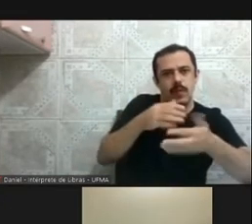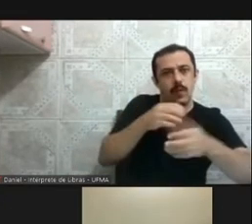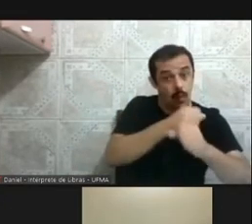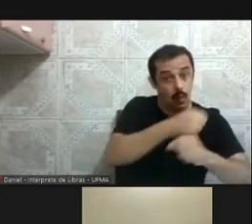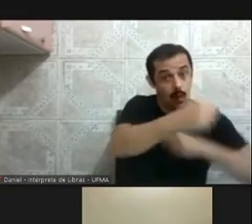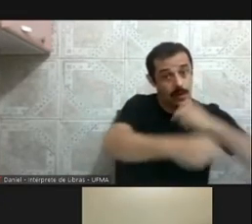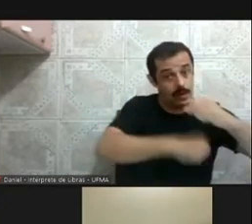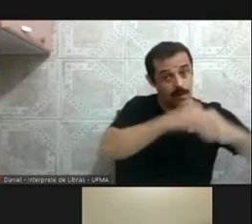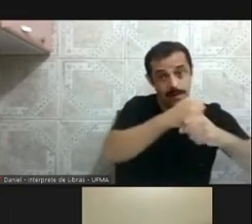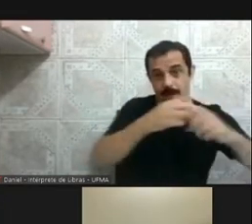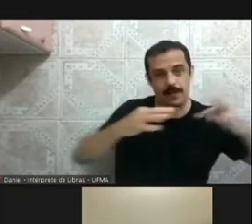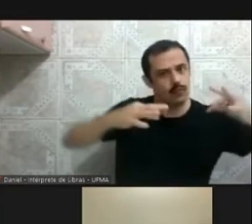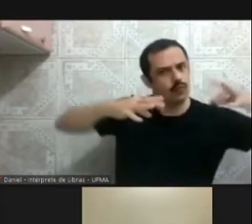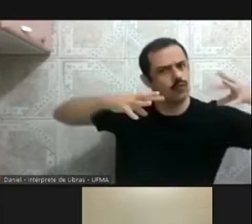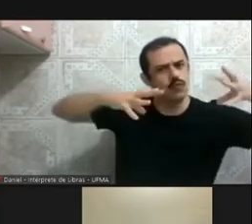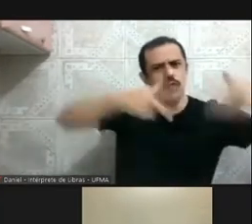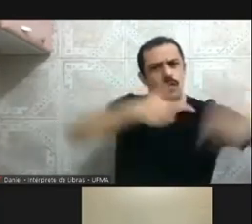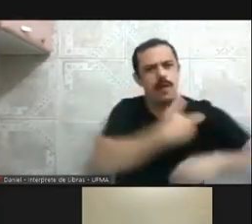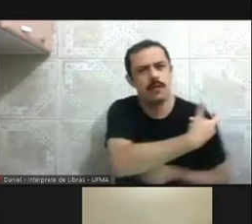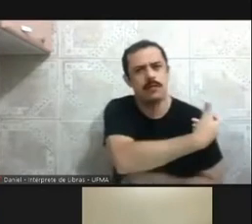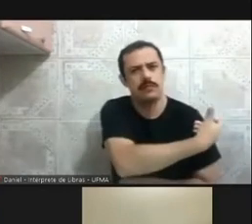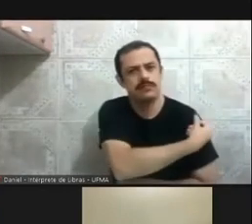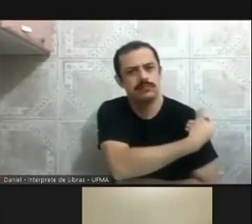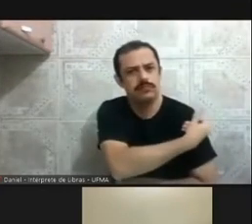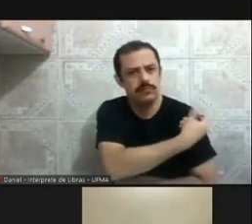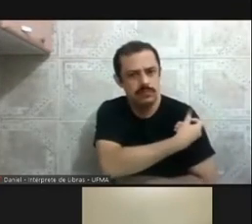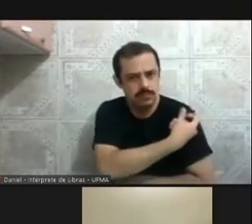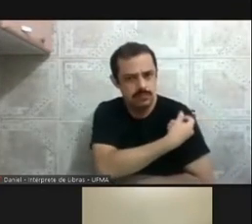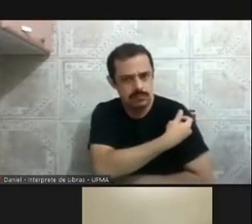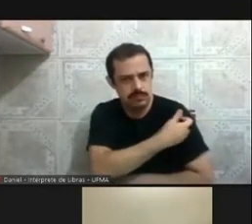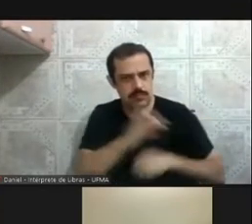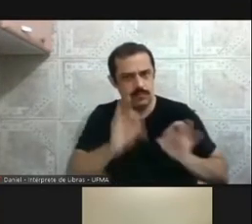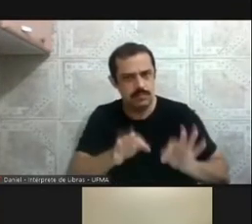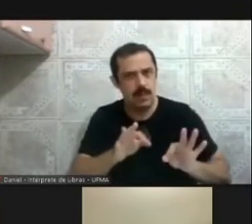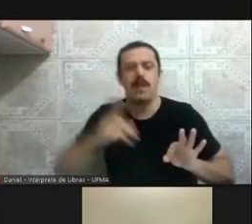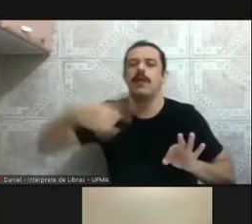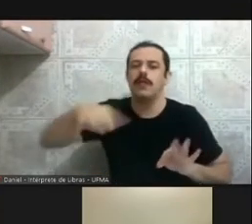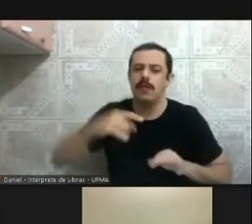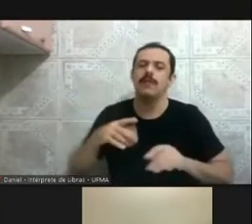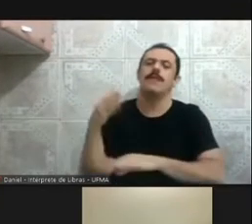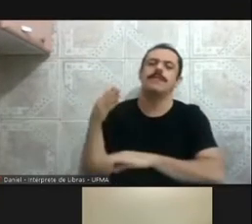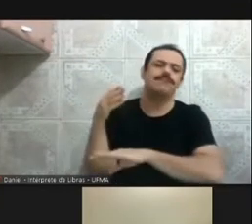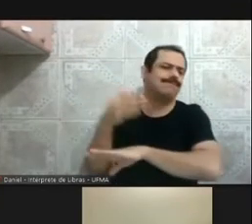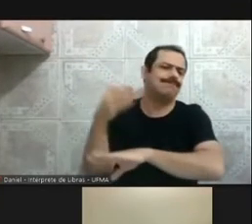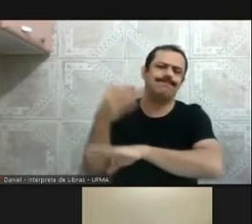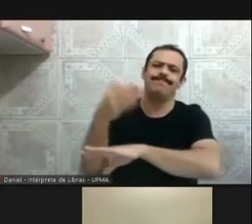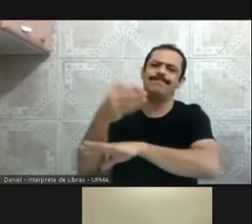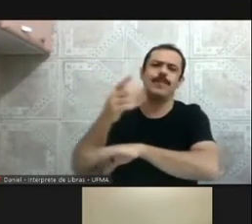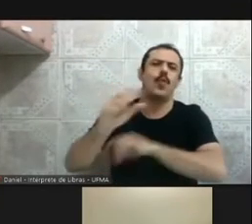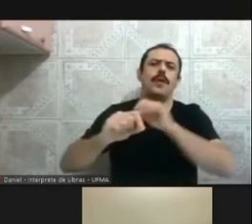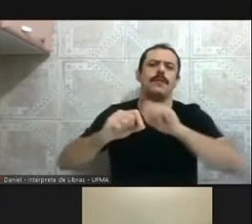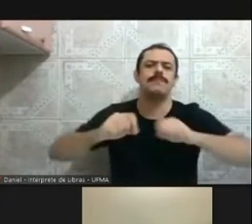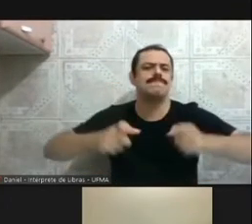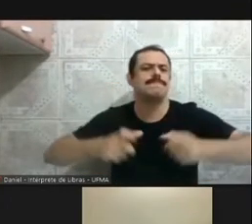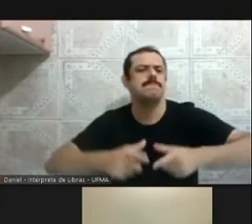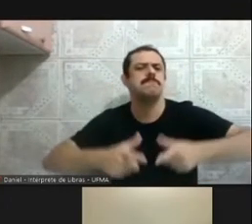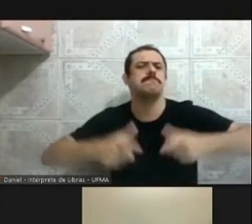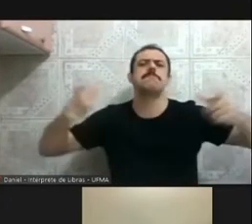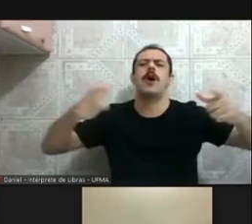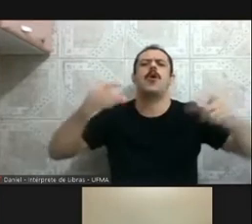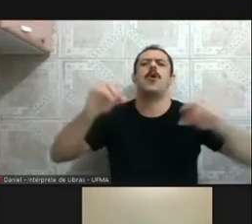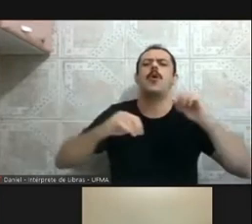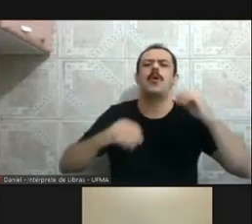imunizada, para participar diretamente de uma das maiores expressões, né,